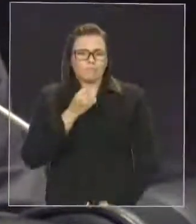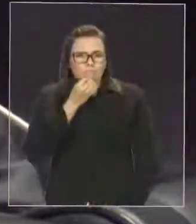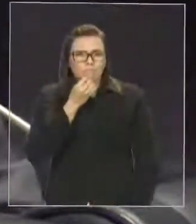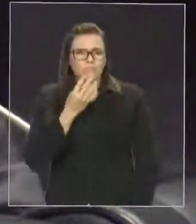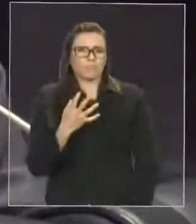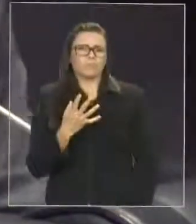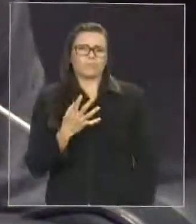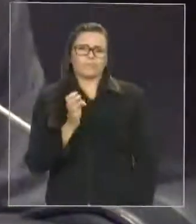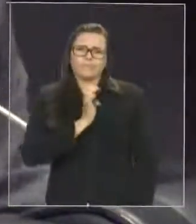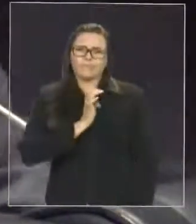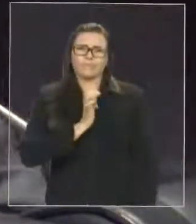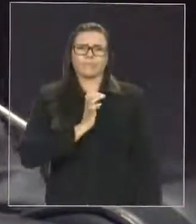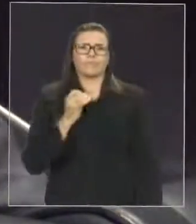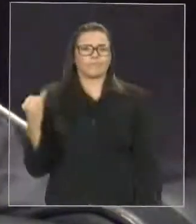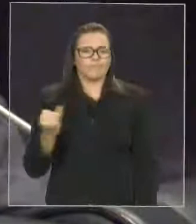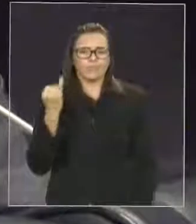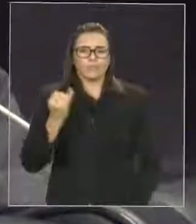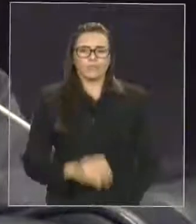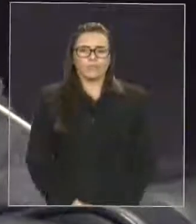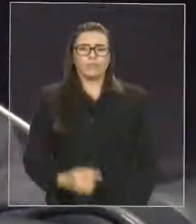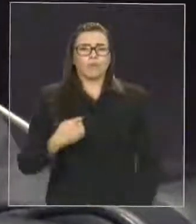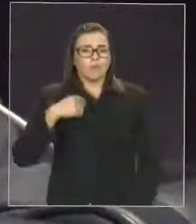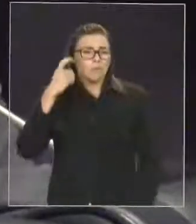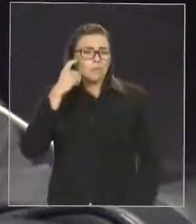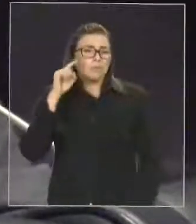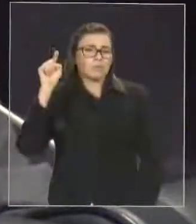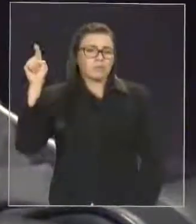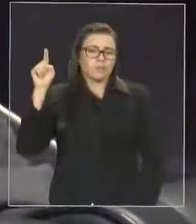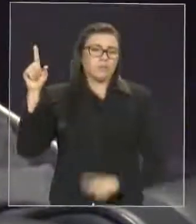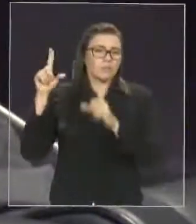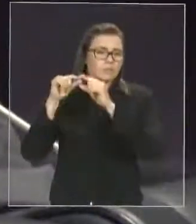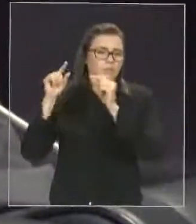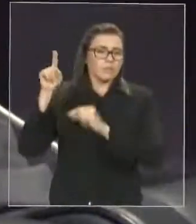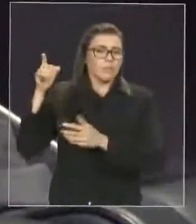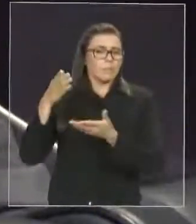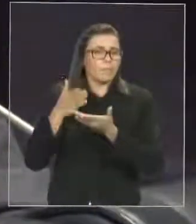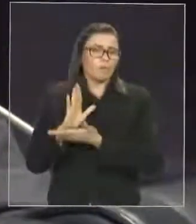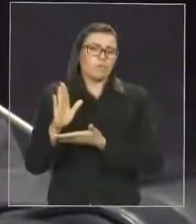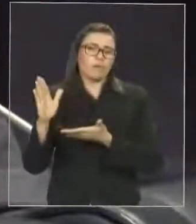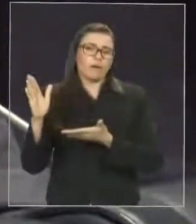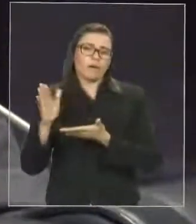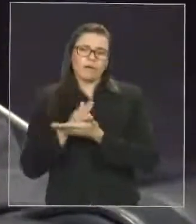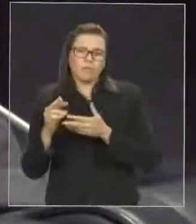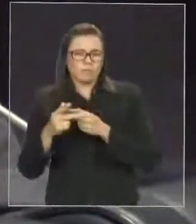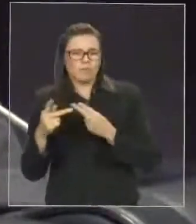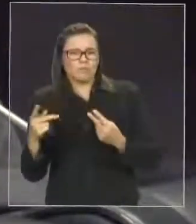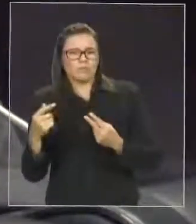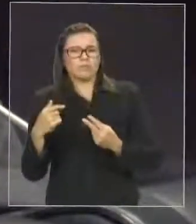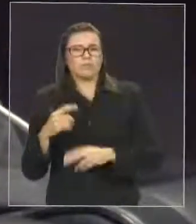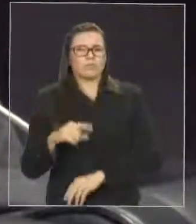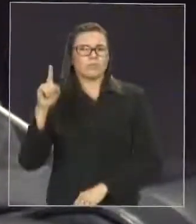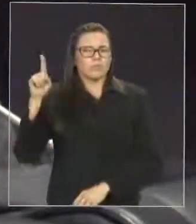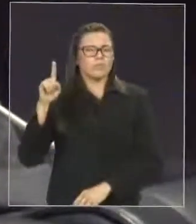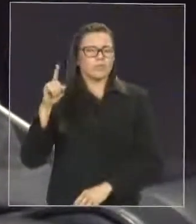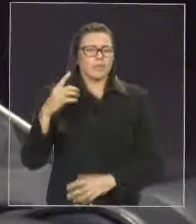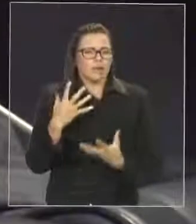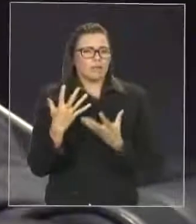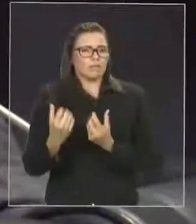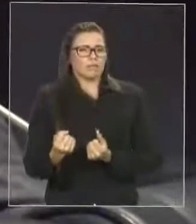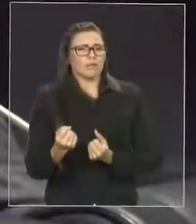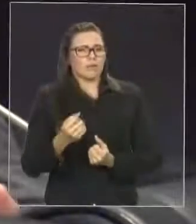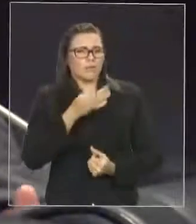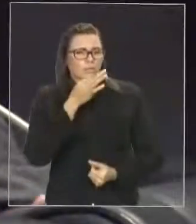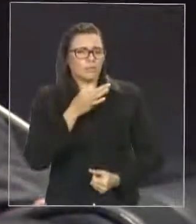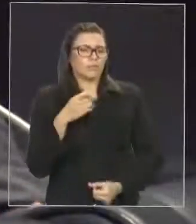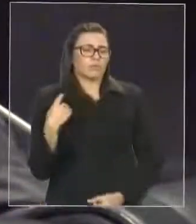menos acredito que ali é pacificada a questão do fim das coligações, ao que me parece, e que a gente pode, a partir